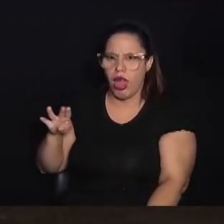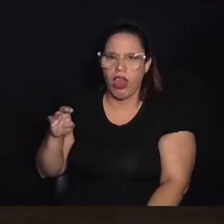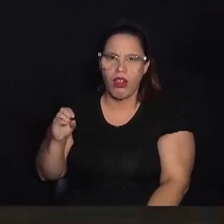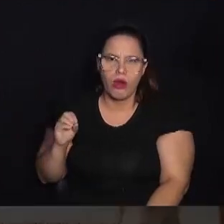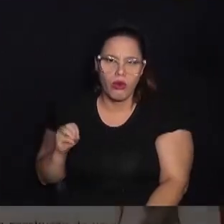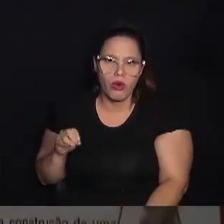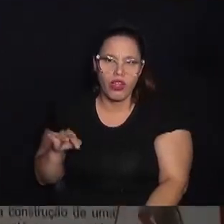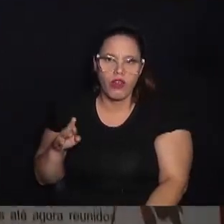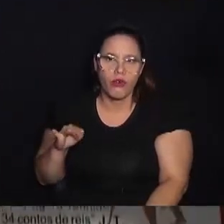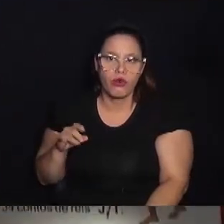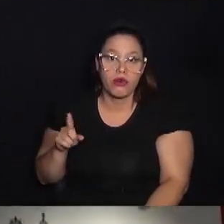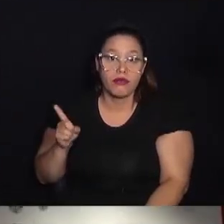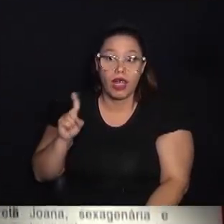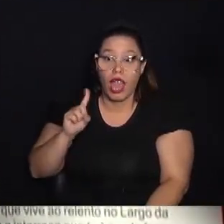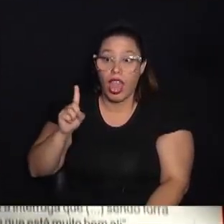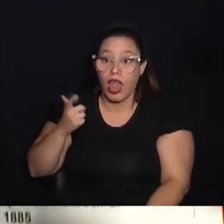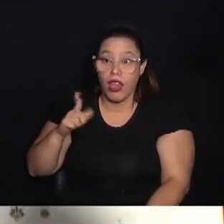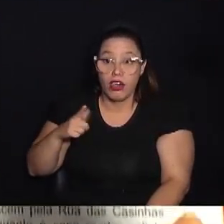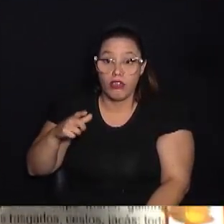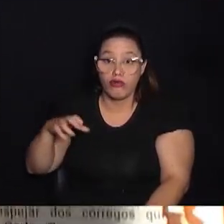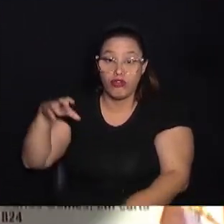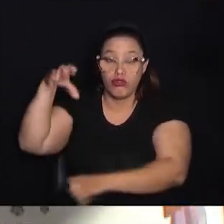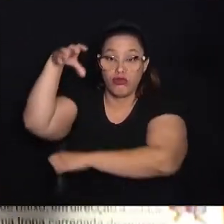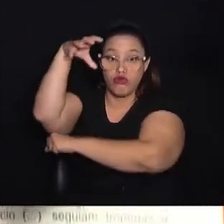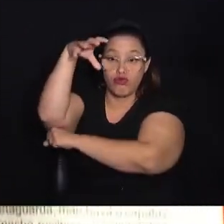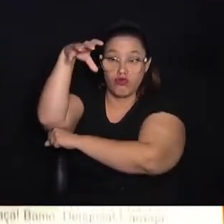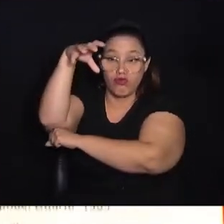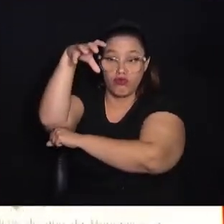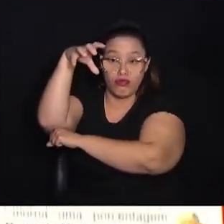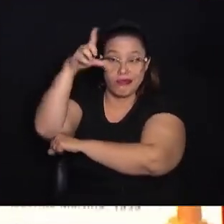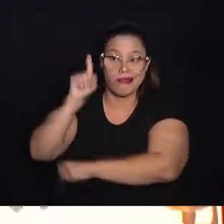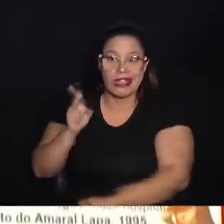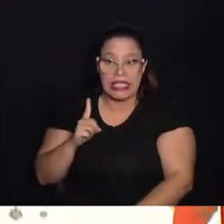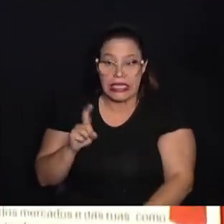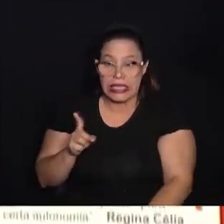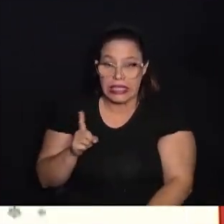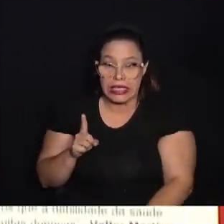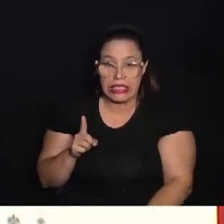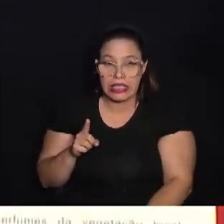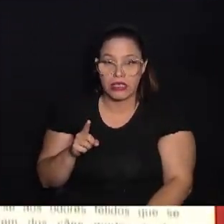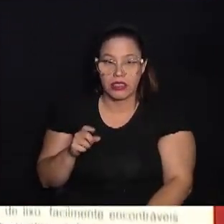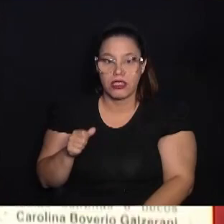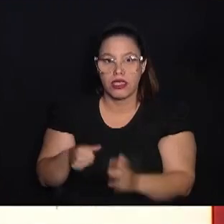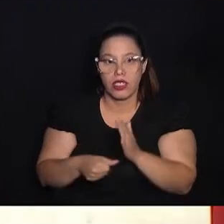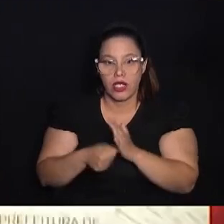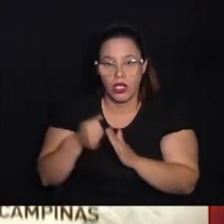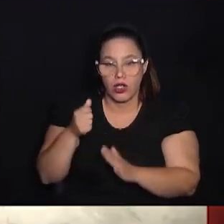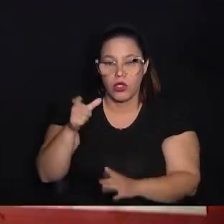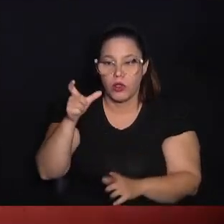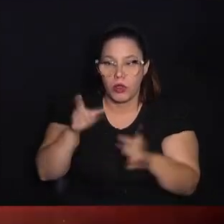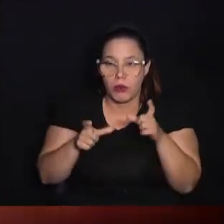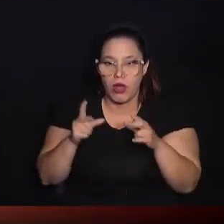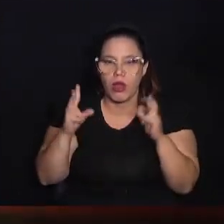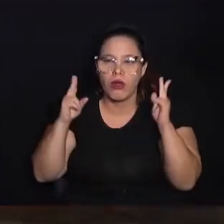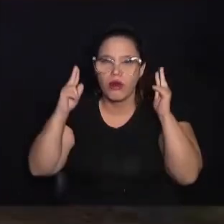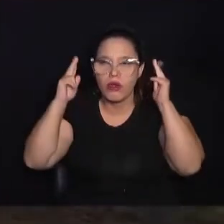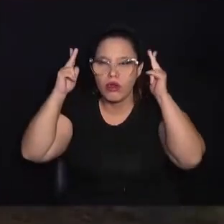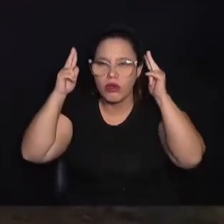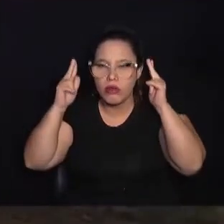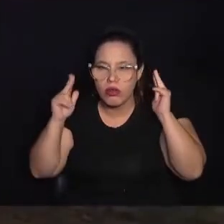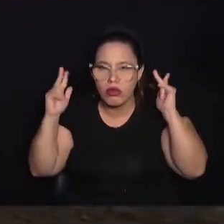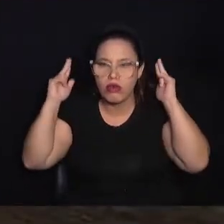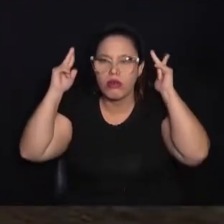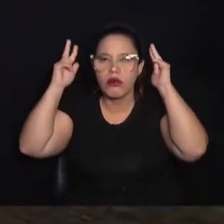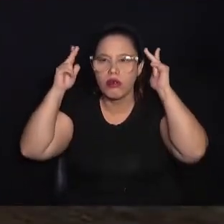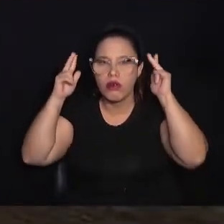tinha iluminação nenhuma Inclusive tem também a história de uma pessoa que tem um salão que tinha um salão na época né